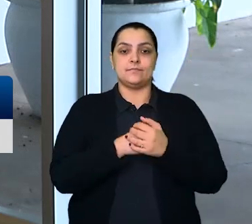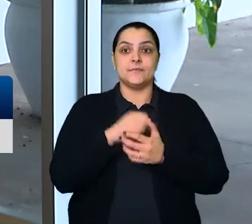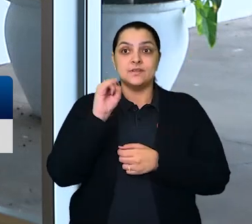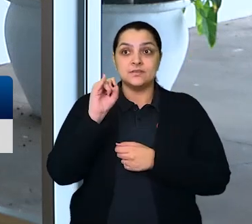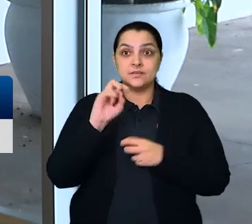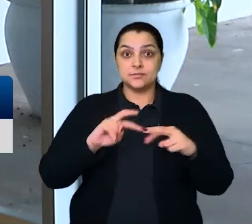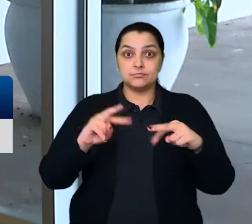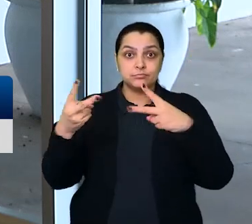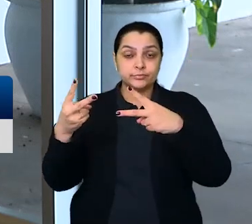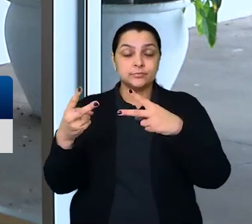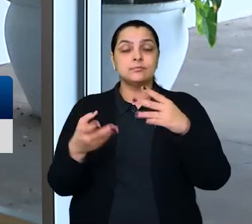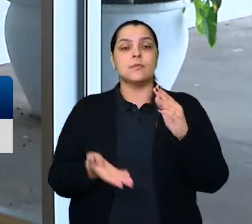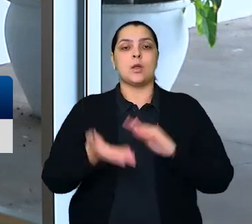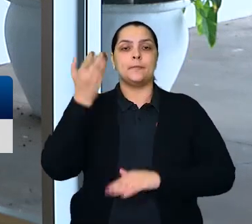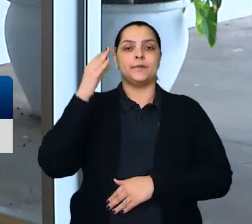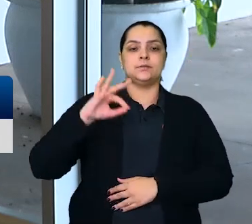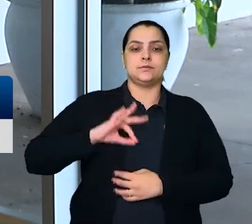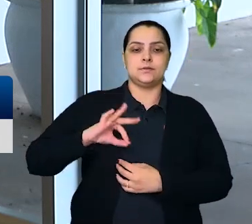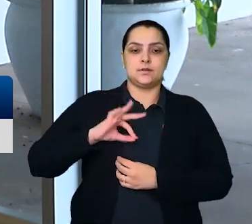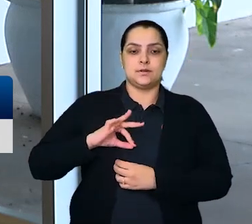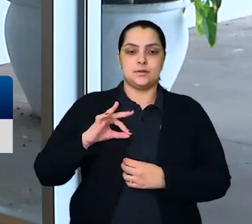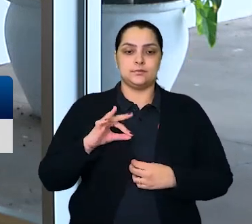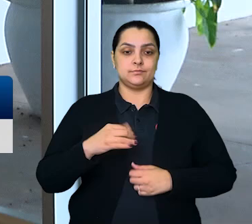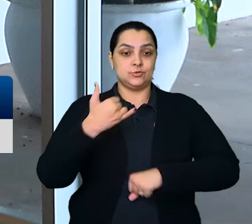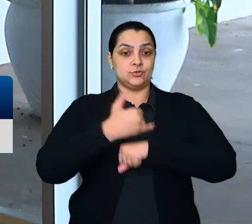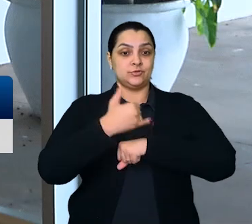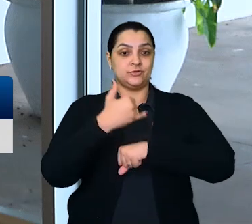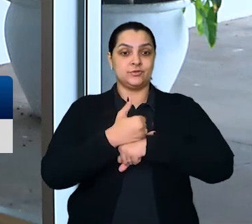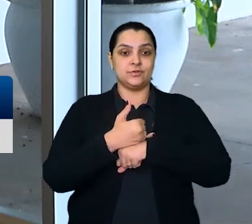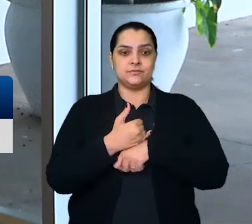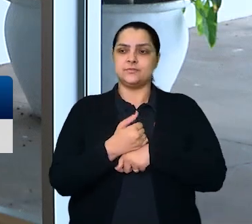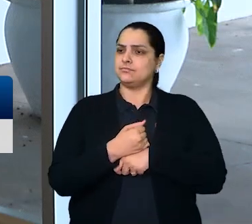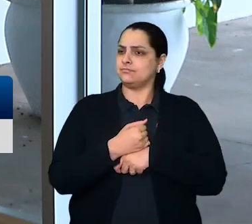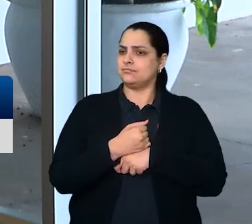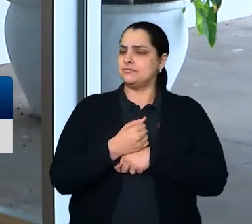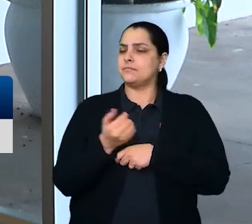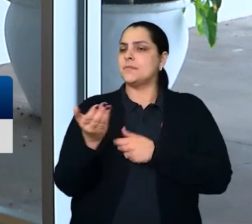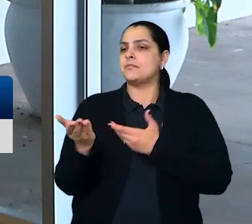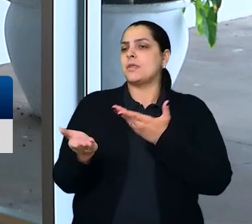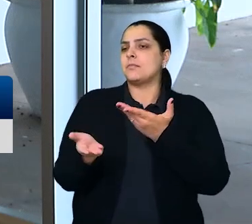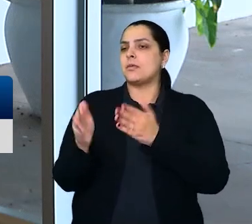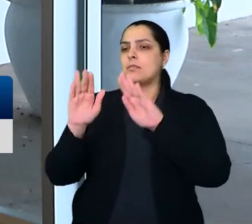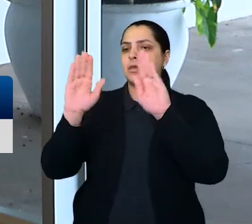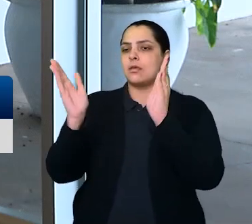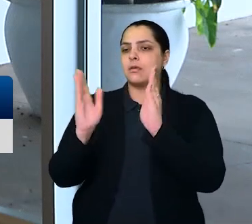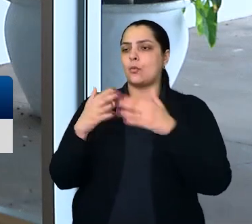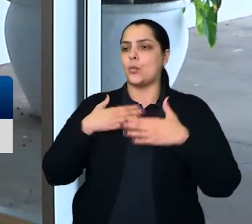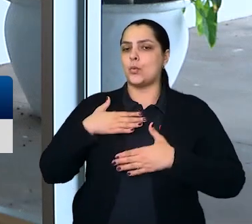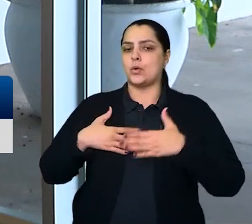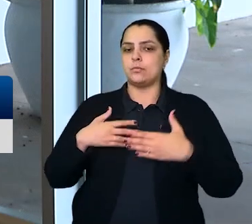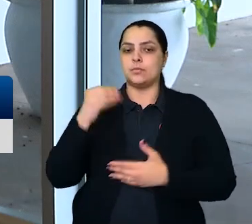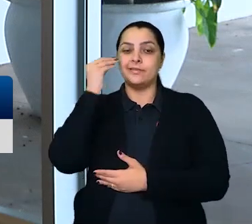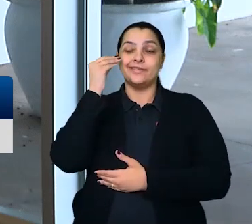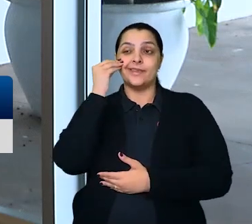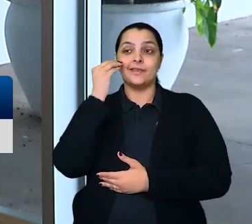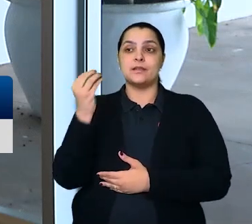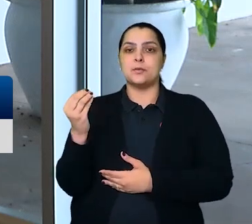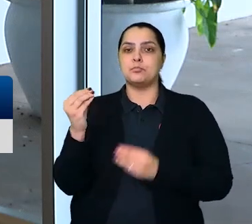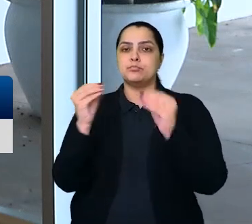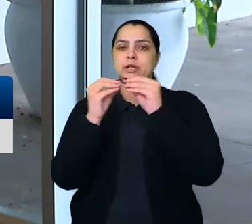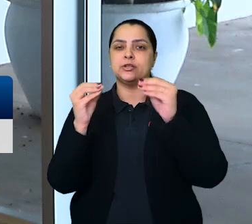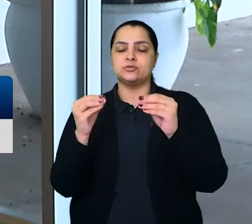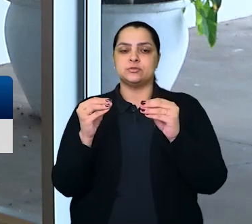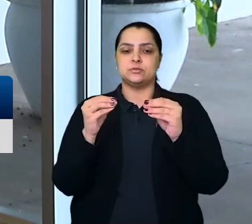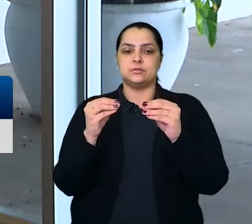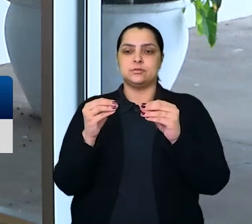aumento salarial. Segundo a empregada, o encarregado ficava elogiando o corpo dela, tentava beijá-la e